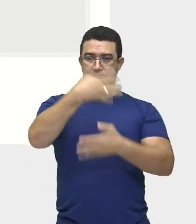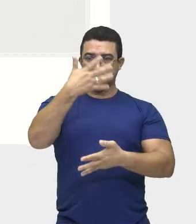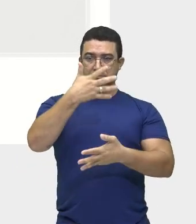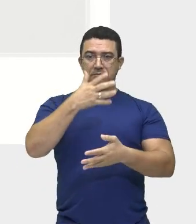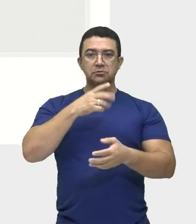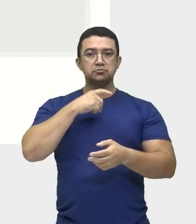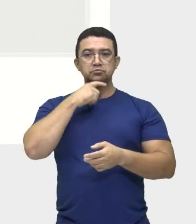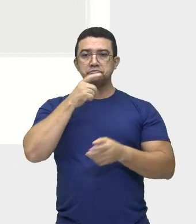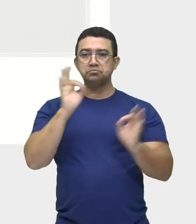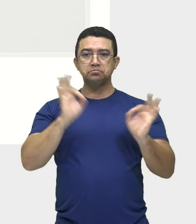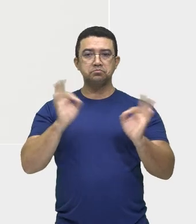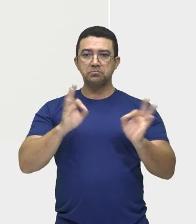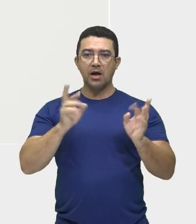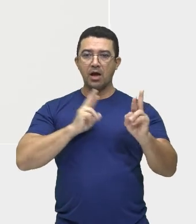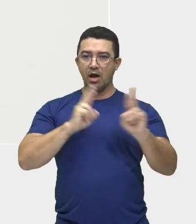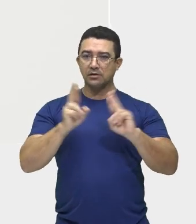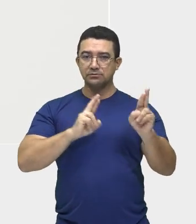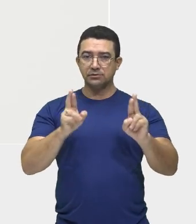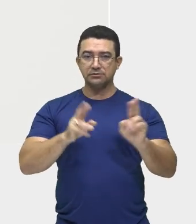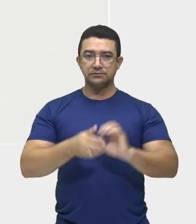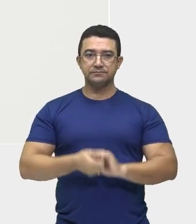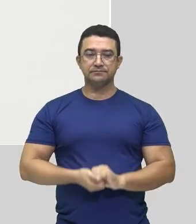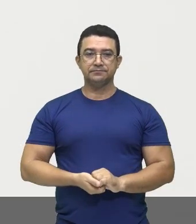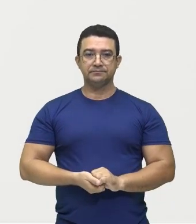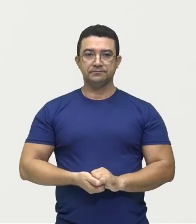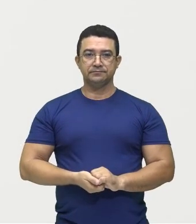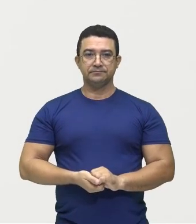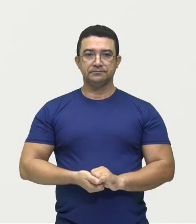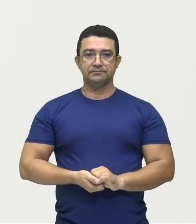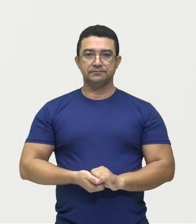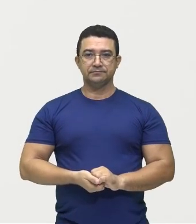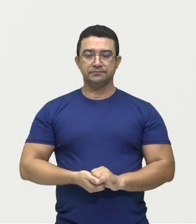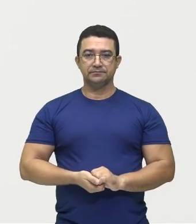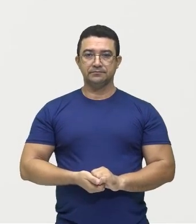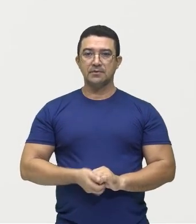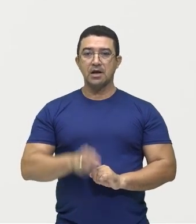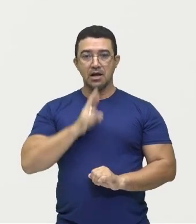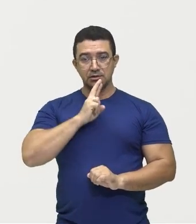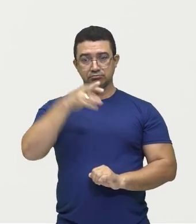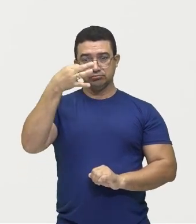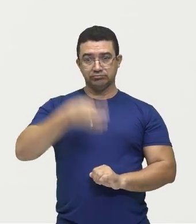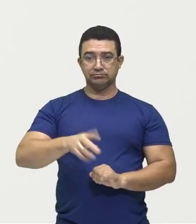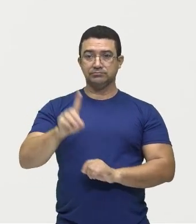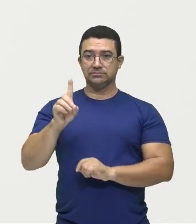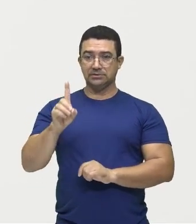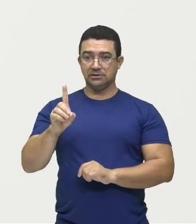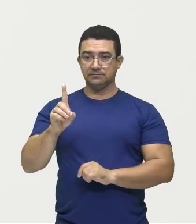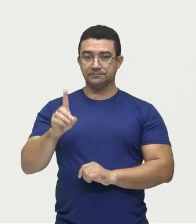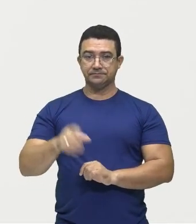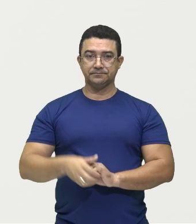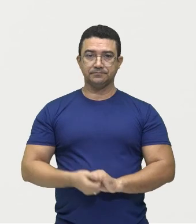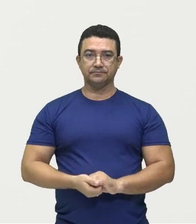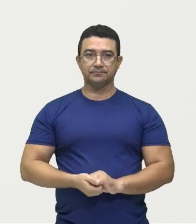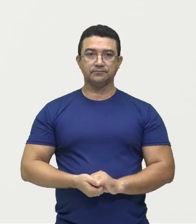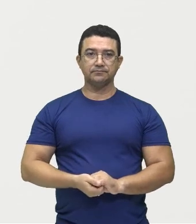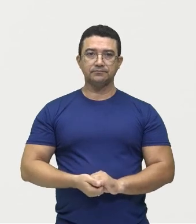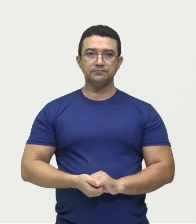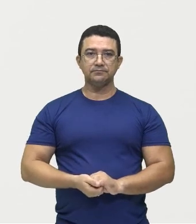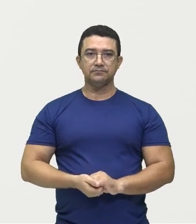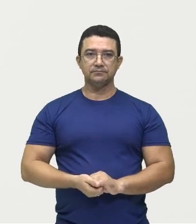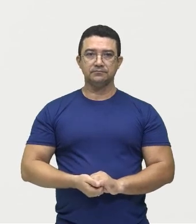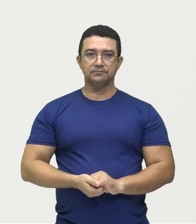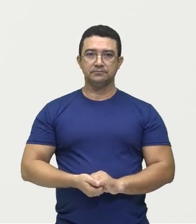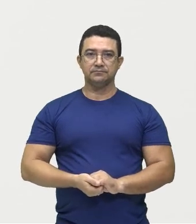nenhuma resposta. Vamos ver então o nosso gabarito, tá? Gabarito é a letra D. Vamos ver o comentário